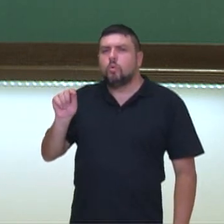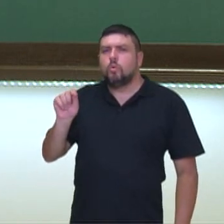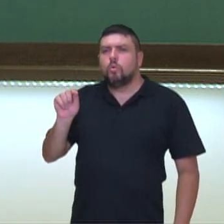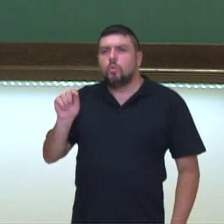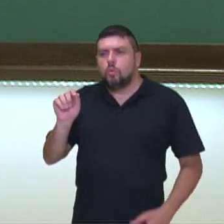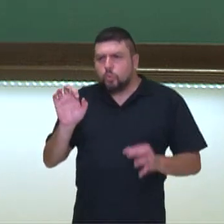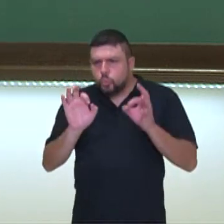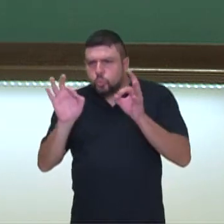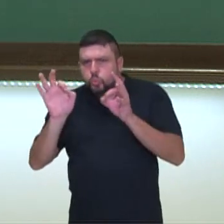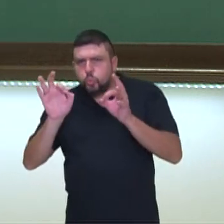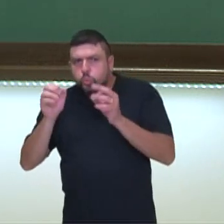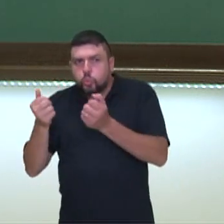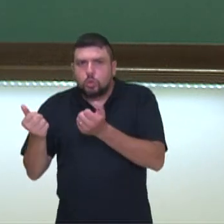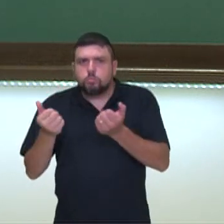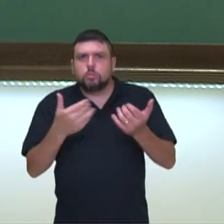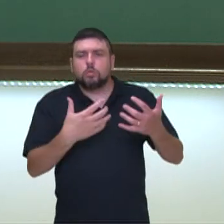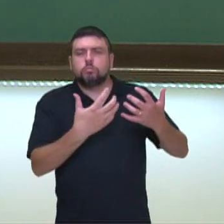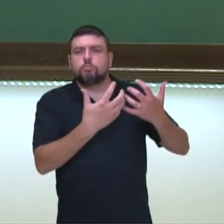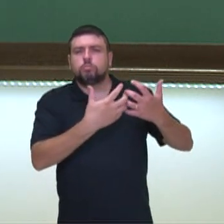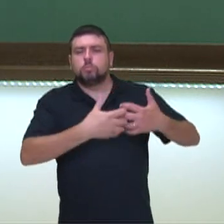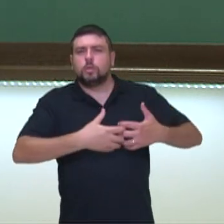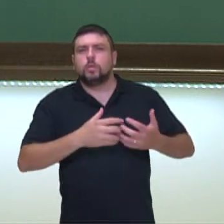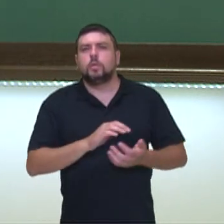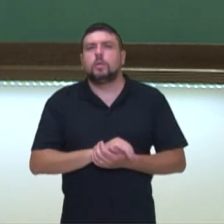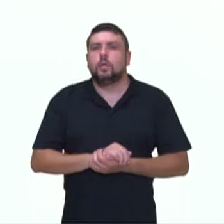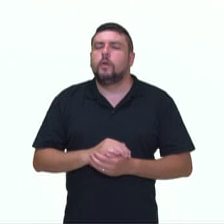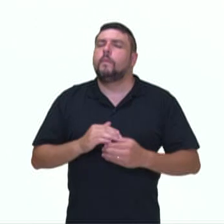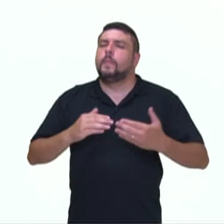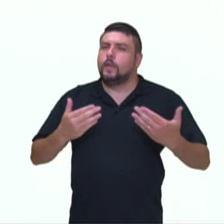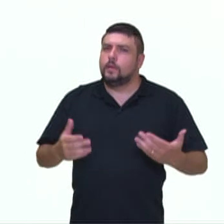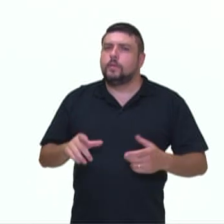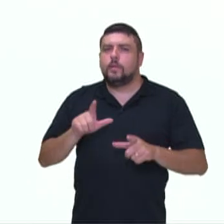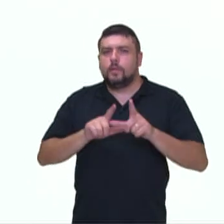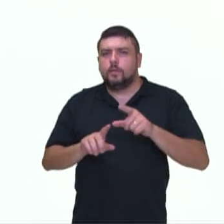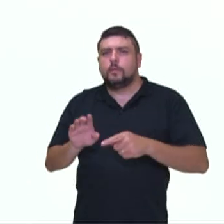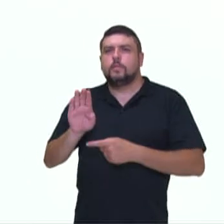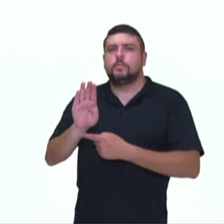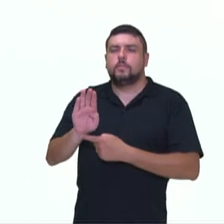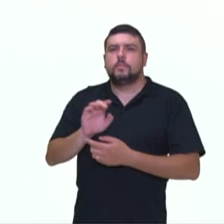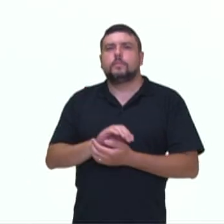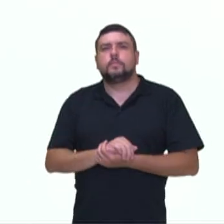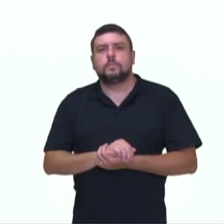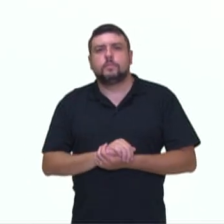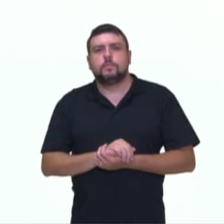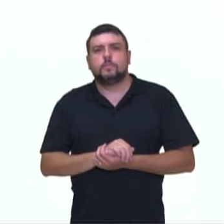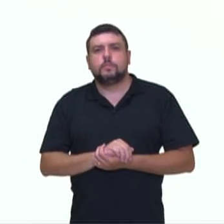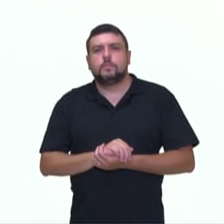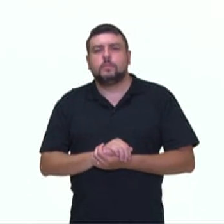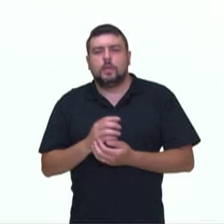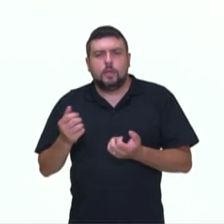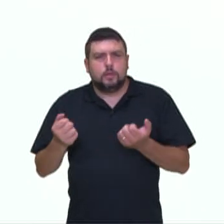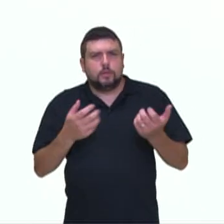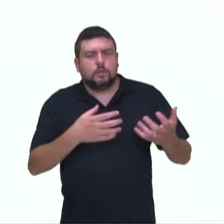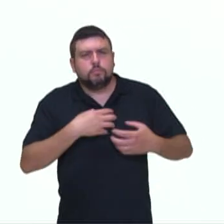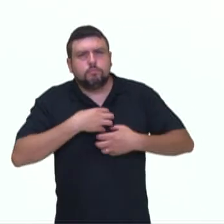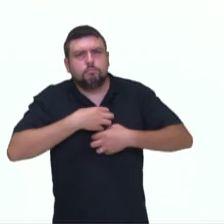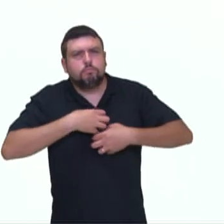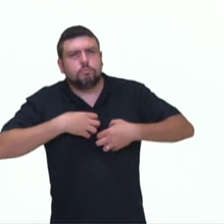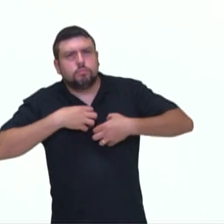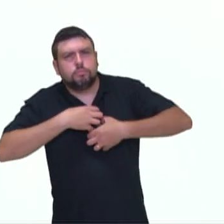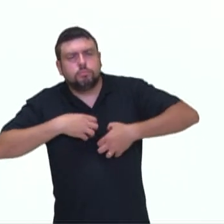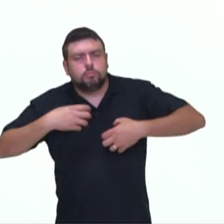em quem vê o seu trabalho. Portanto, a alternativa correta é a alternativa B. procura trazer o incômodo através de